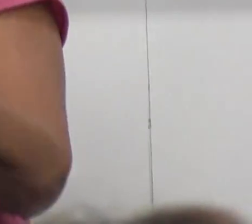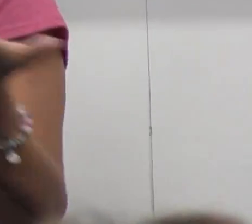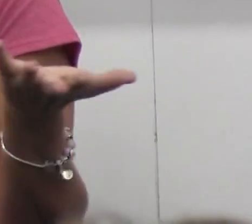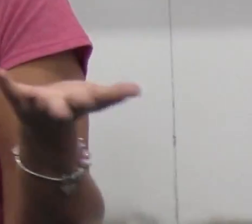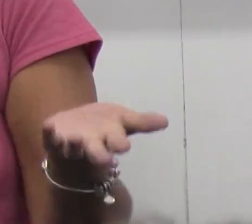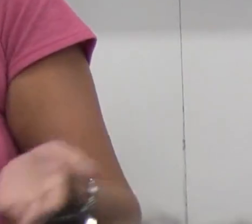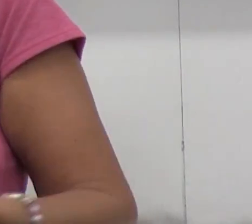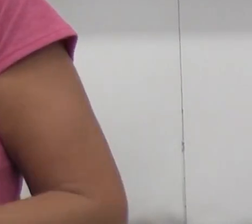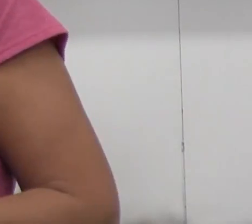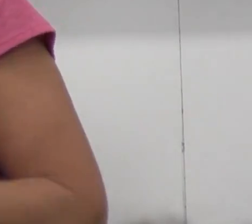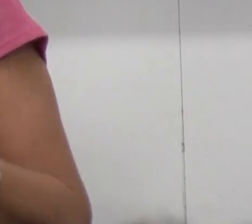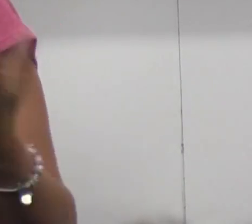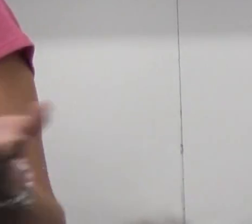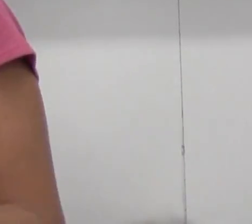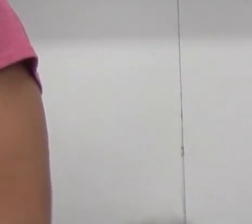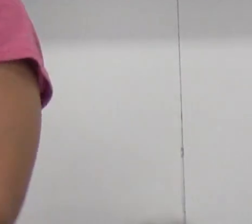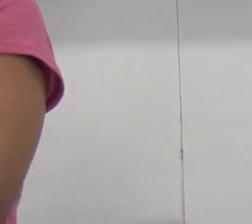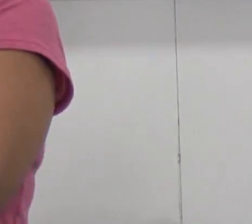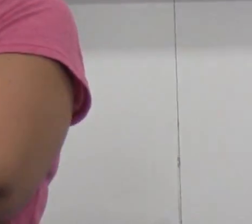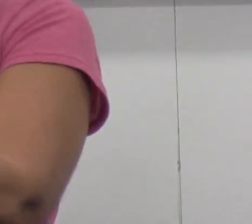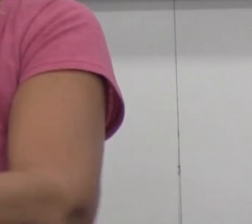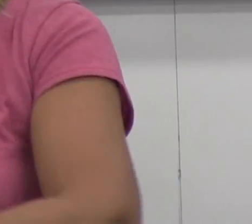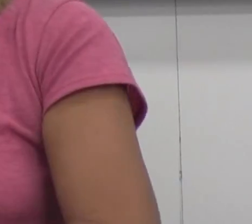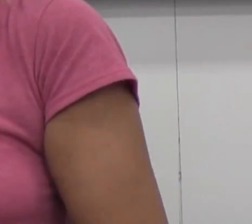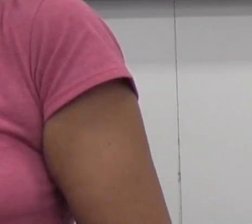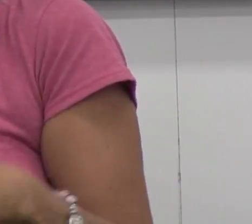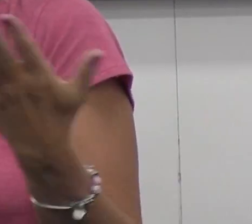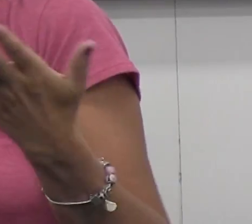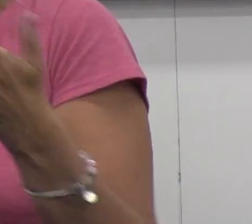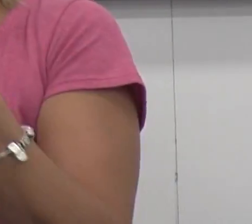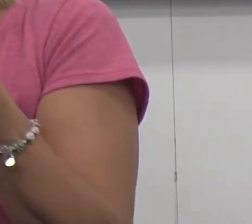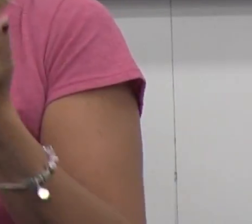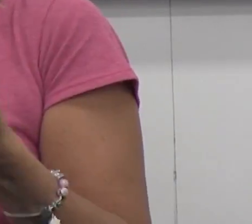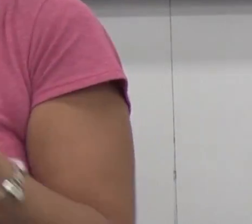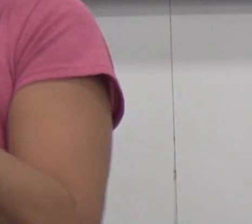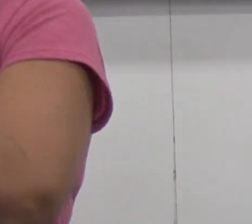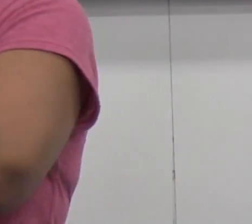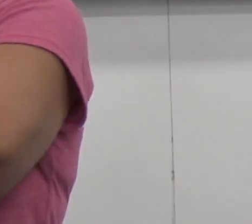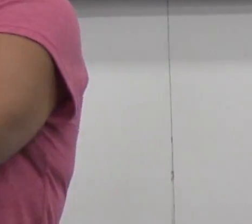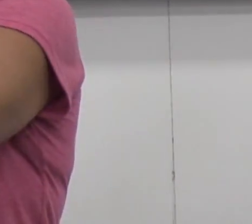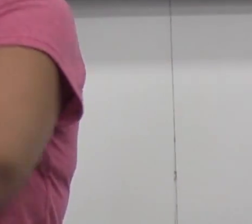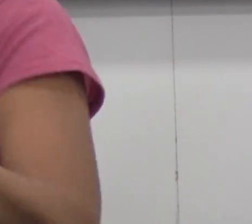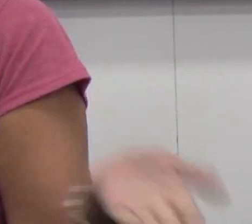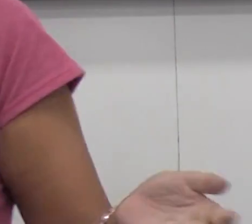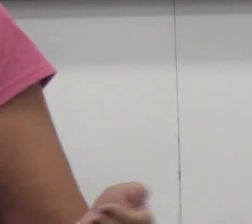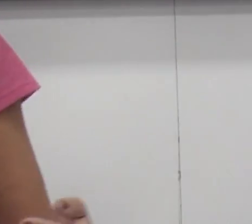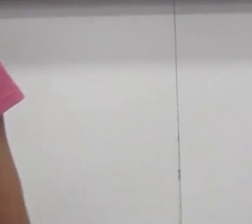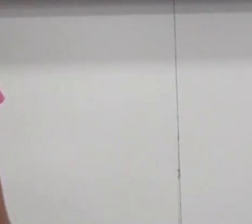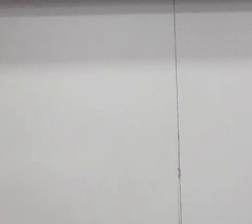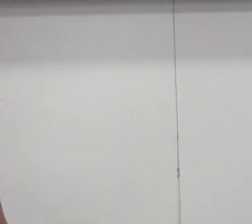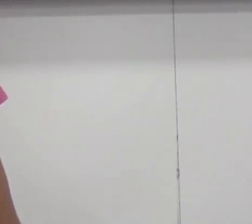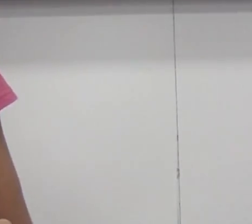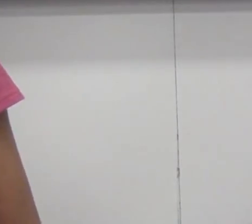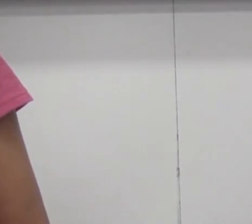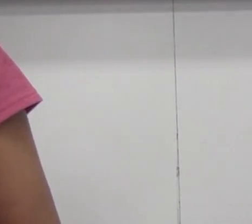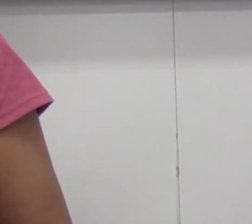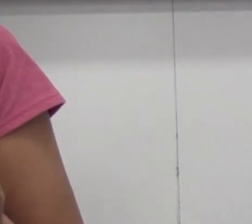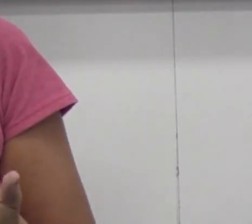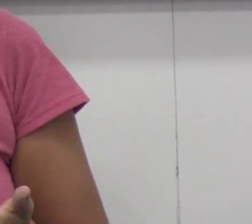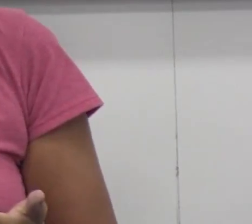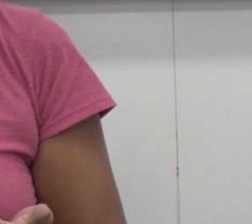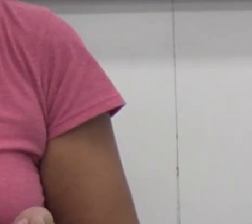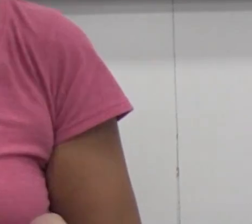Era difícil eu pegar os significados e entender aquilo como um todo. Na verdade, eu acabava ficando nervosa, mas enfim, eu tinha que seguir